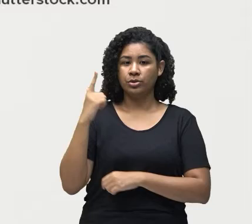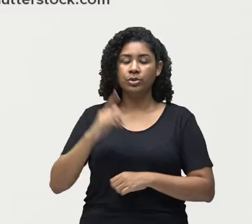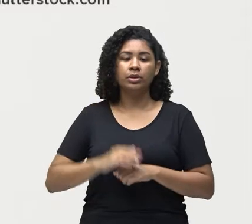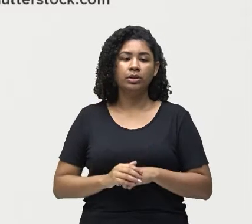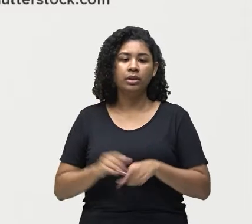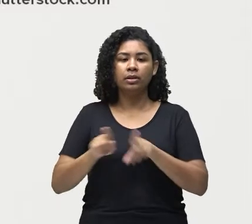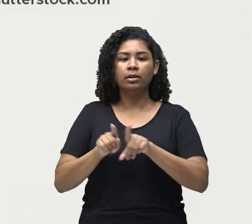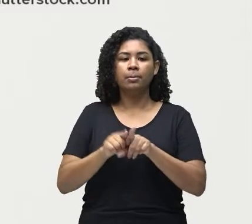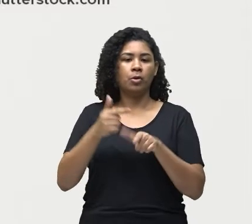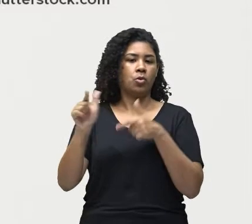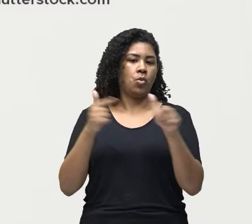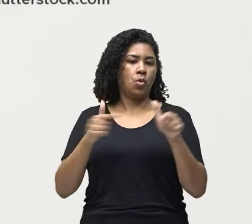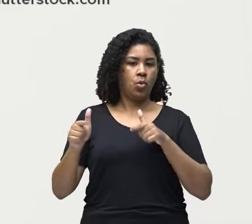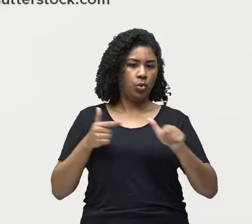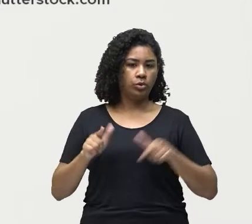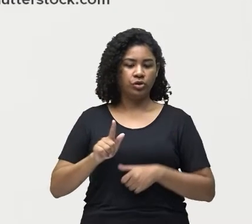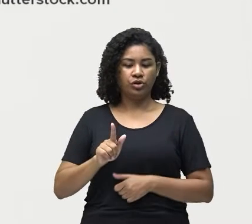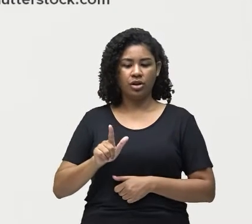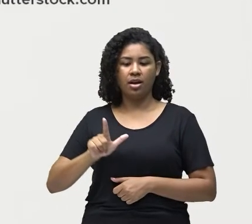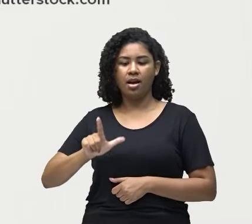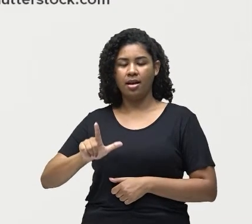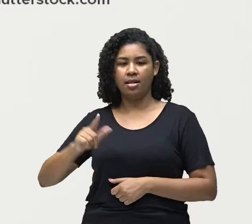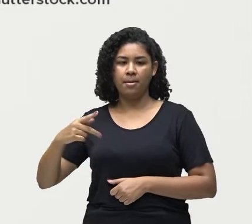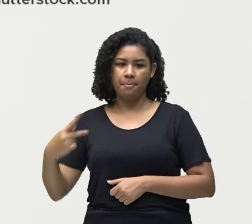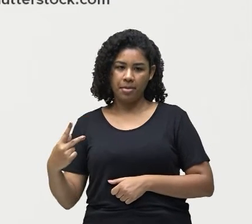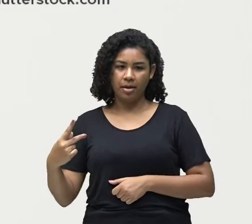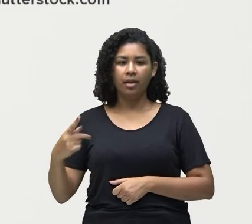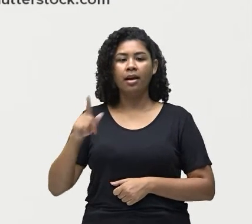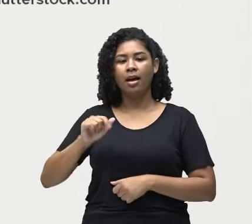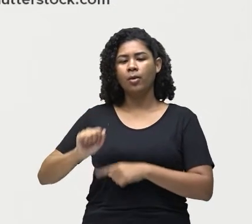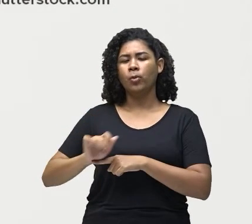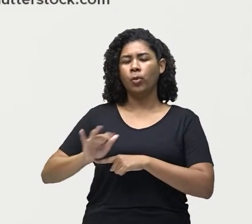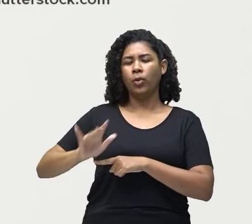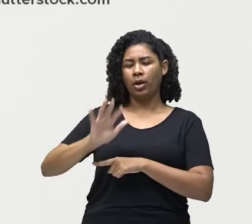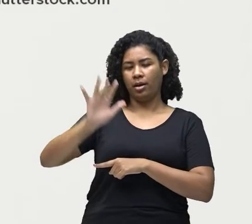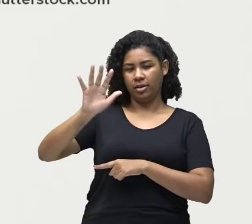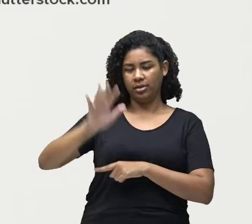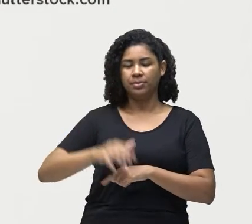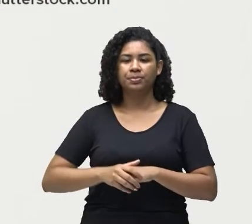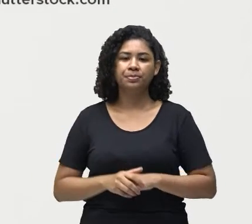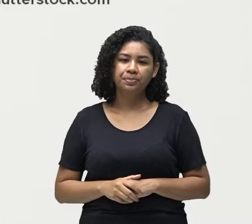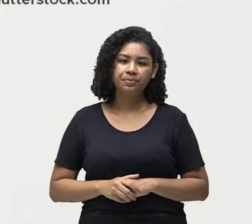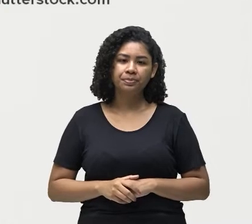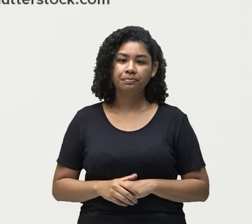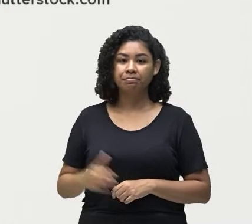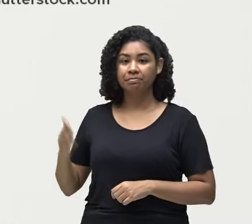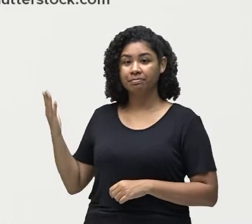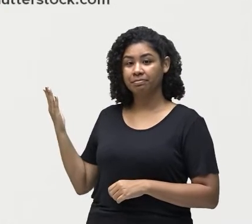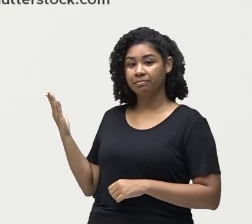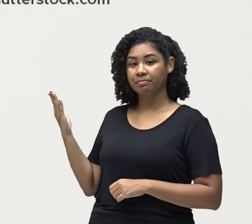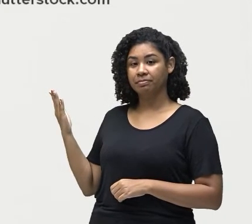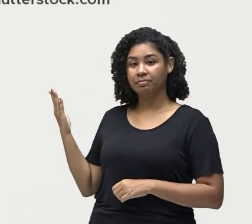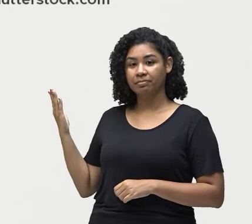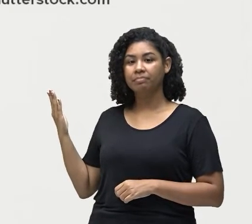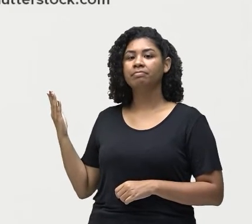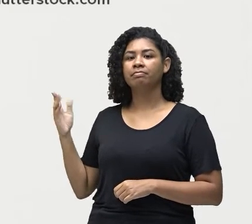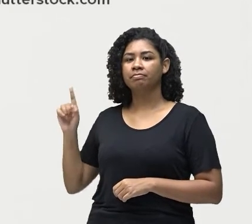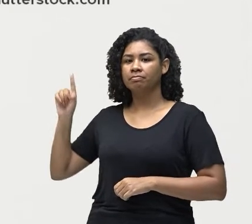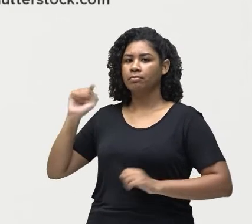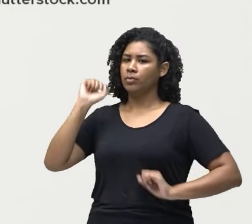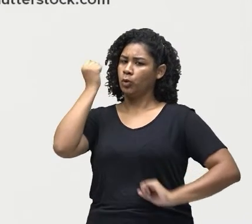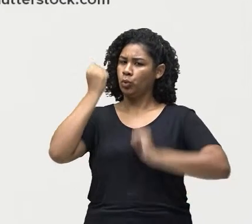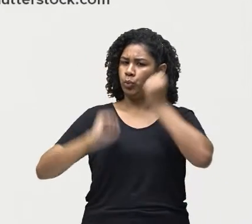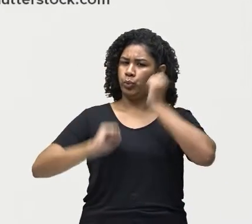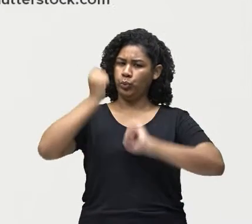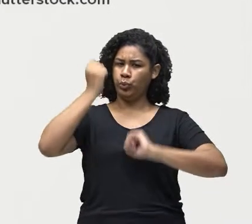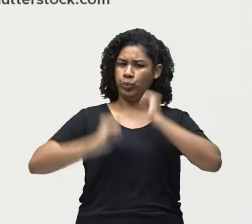de petróleo, aquele que a gente tem lá na nossa cozinha. Né? Então a gente tem aqui, ó, a representação das